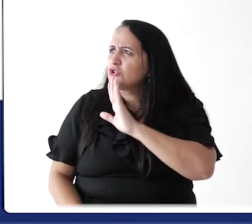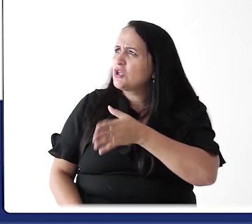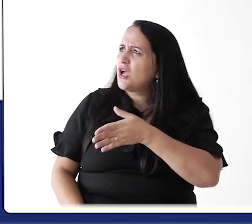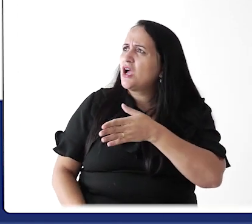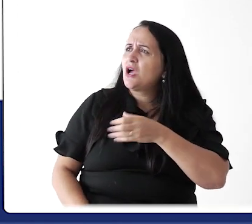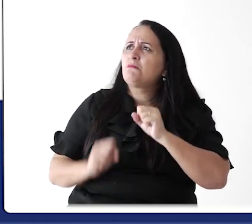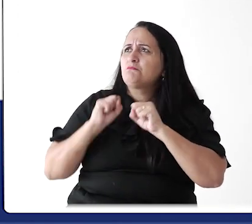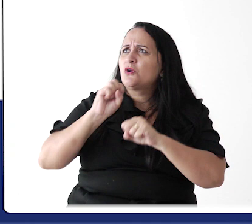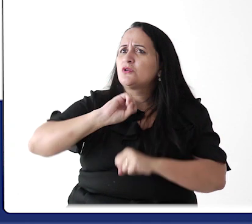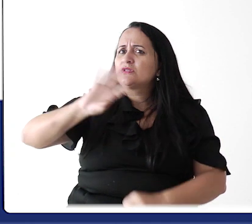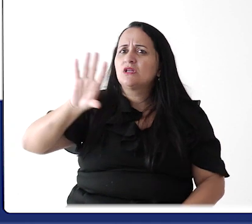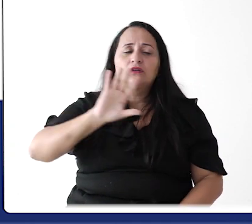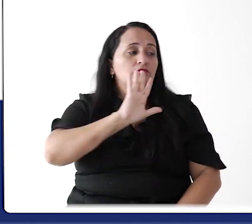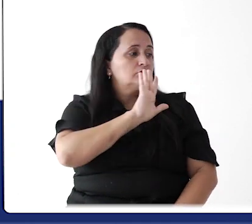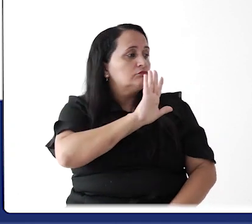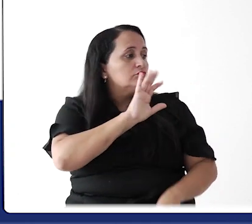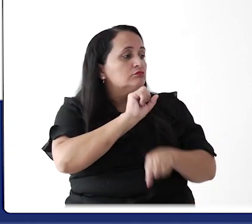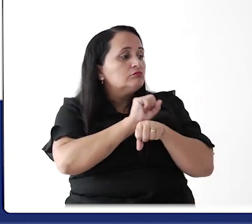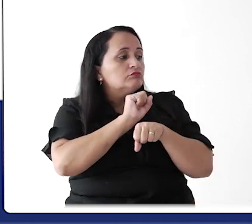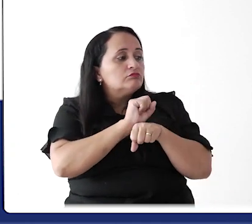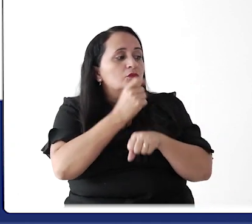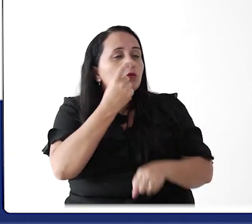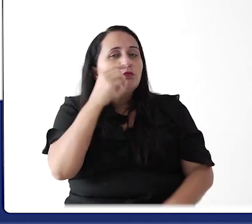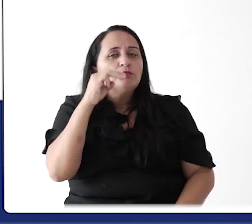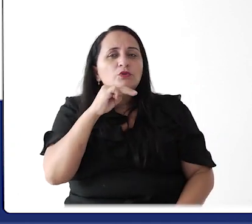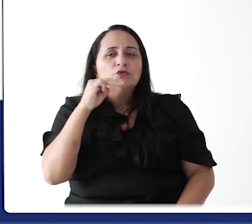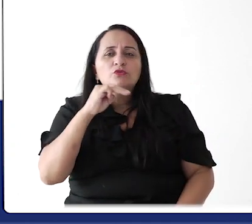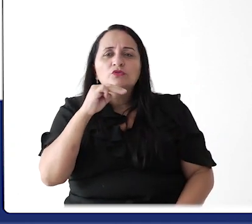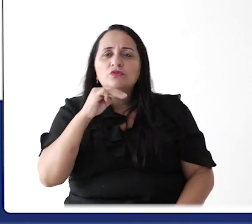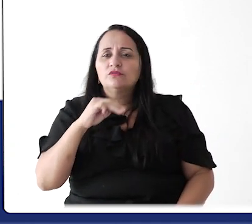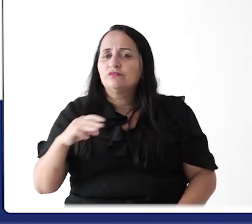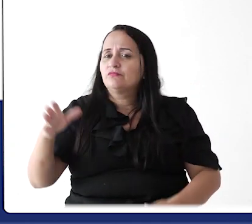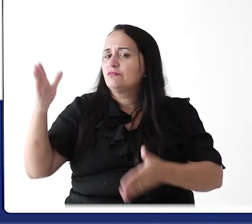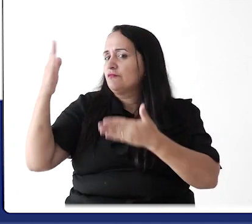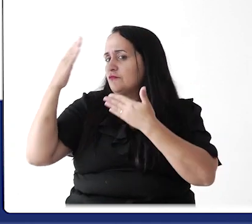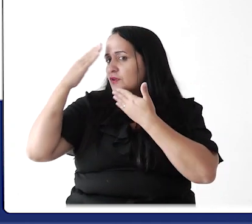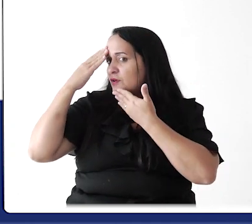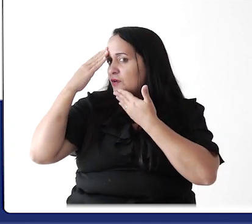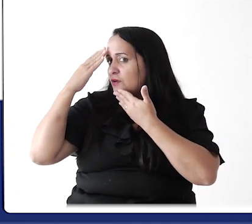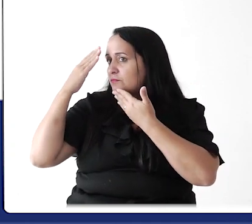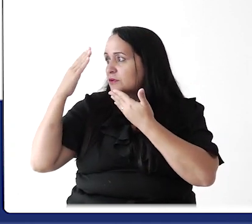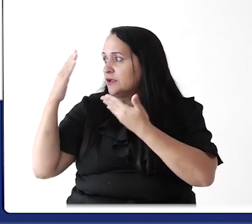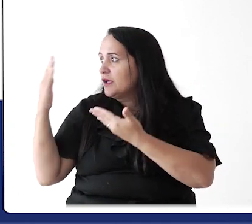agora? Mais um minutinho. Obrigada, Samuel.